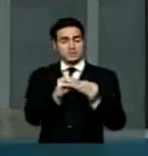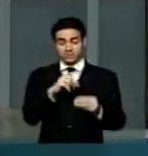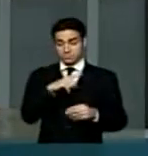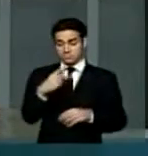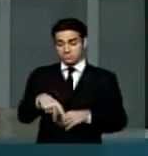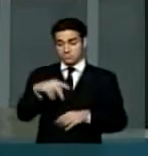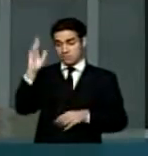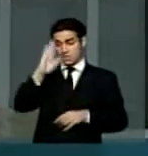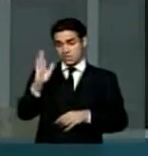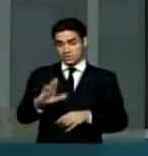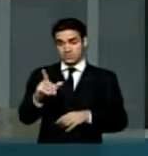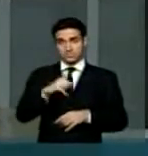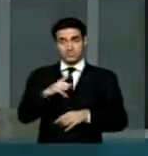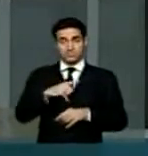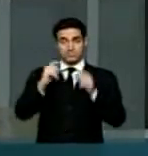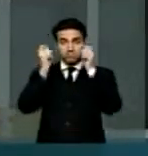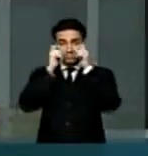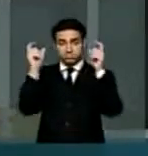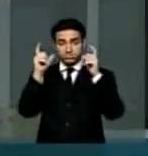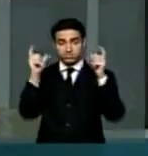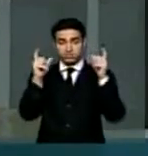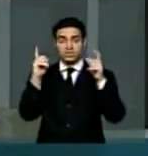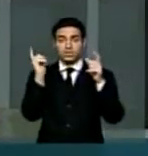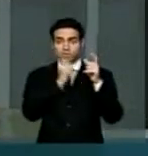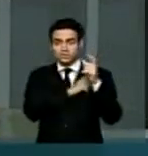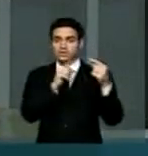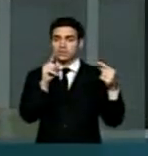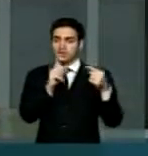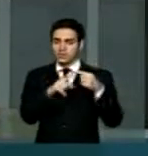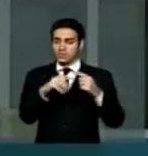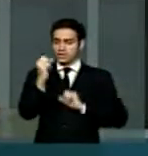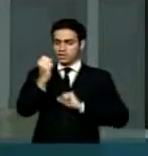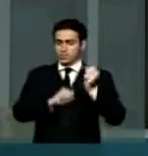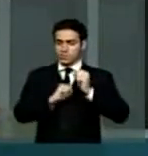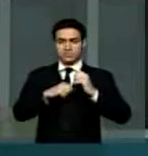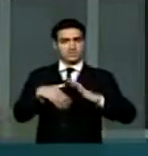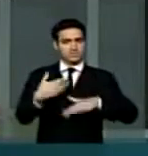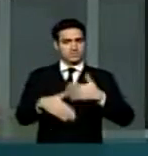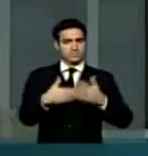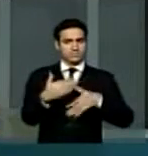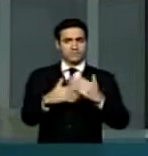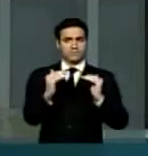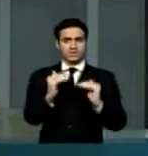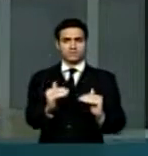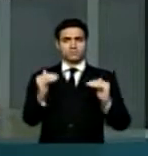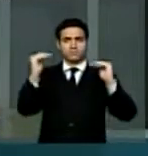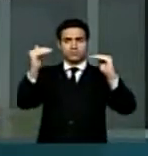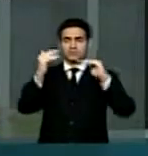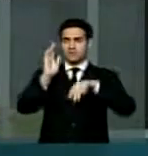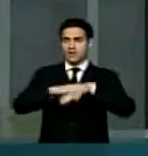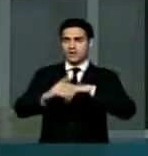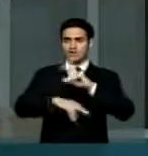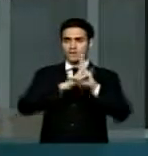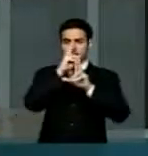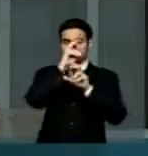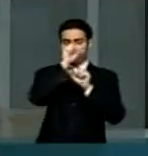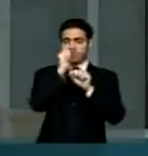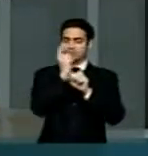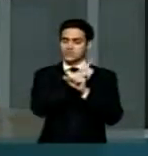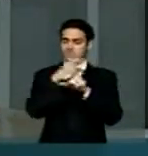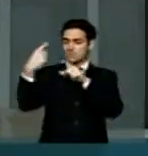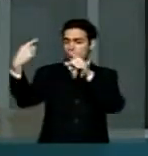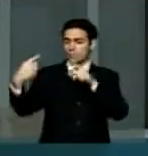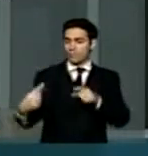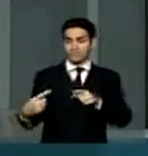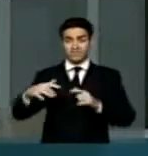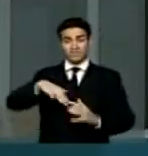Brasil despertar para ter um grande desenvolvimento industrial, para elevar o seu nível de competitividade